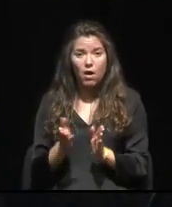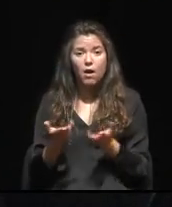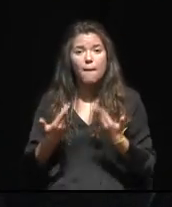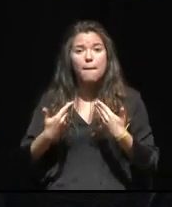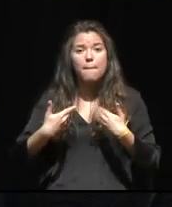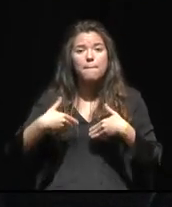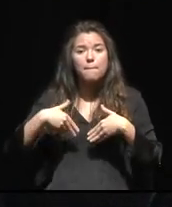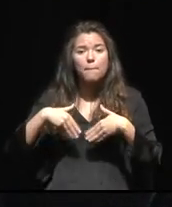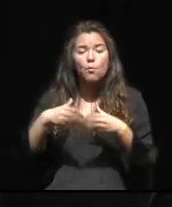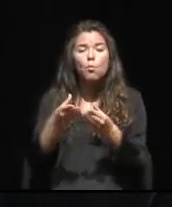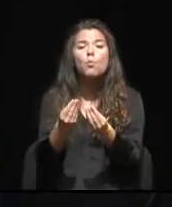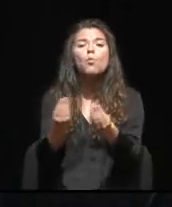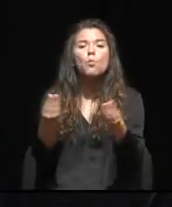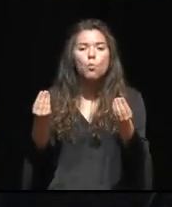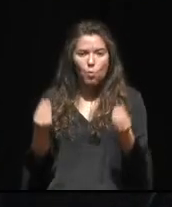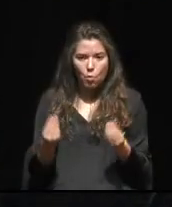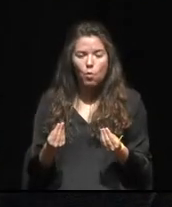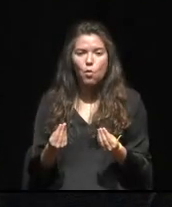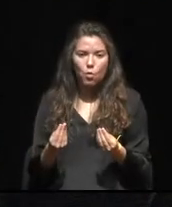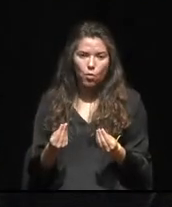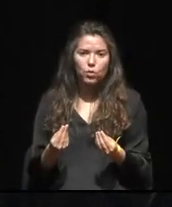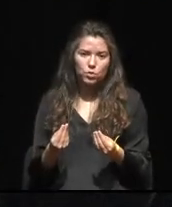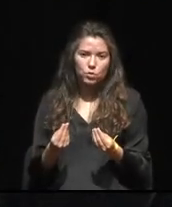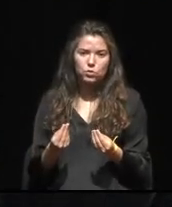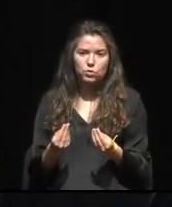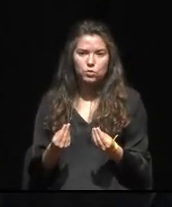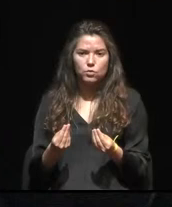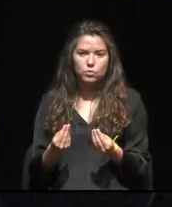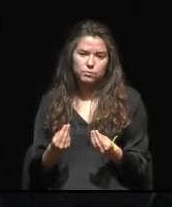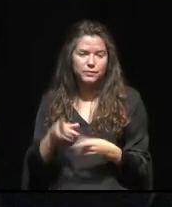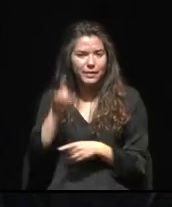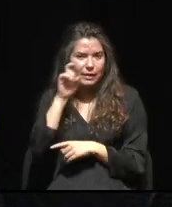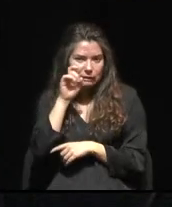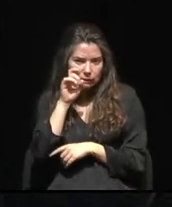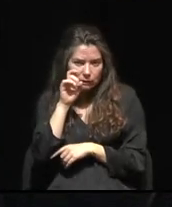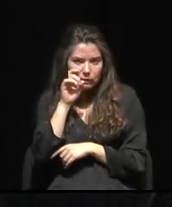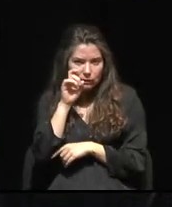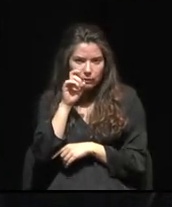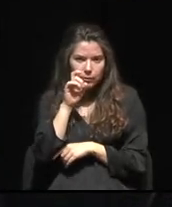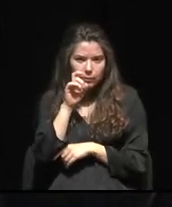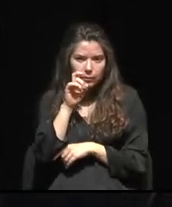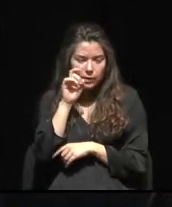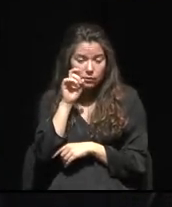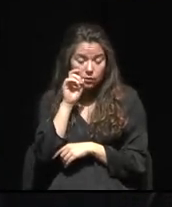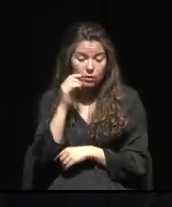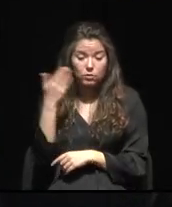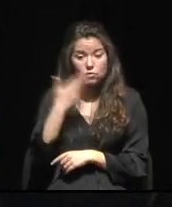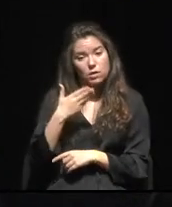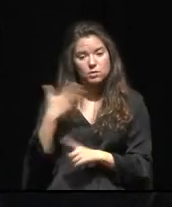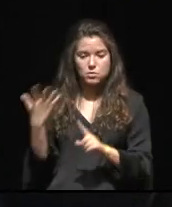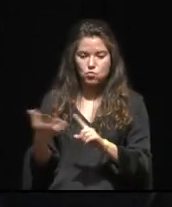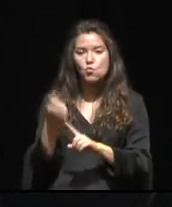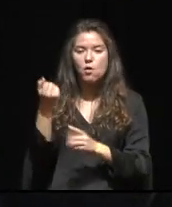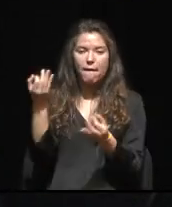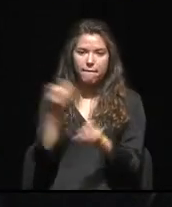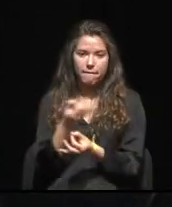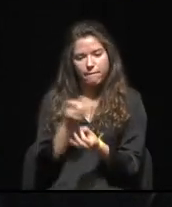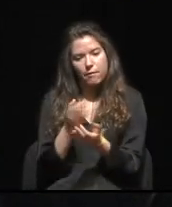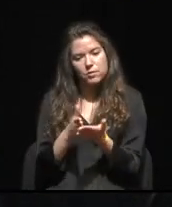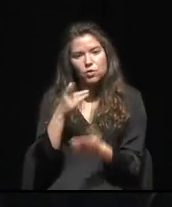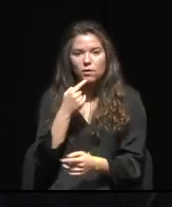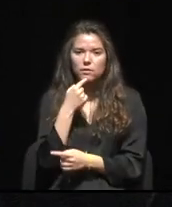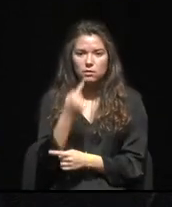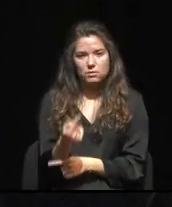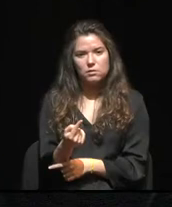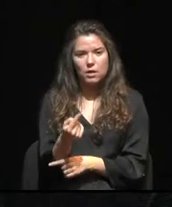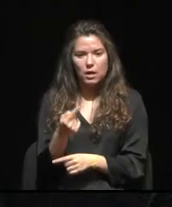anteriores muitos muitos haveria para dar e eh na defesa da dos direitos conquistados Mas deixo apenas a referência